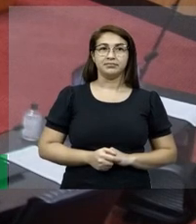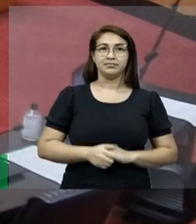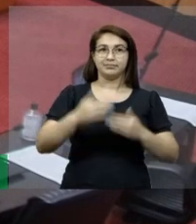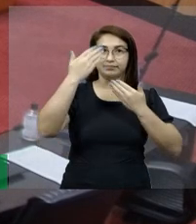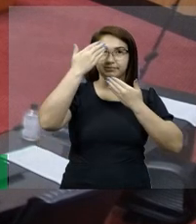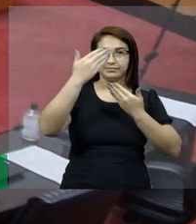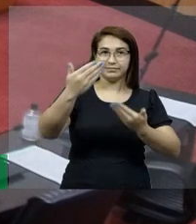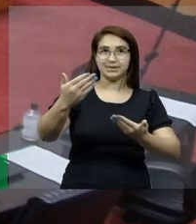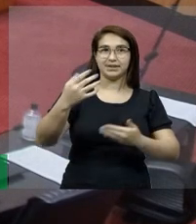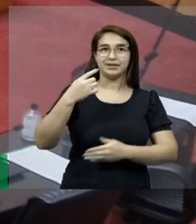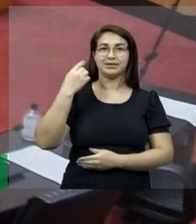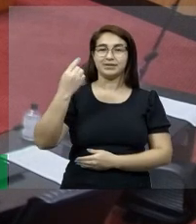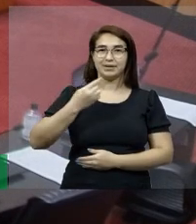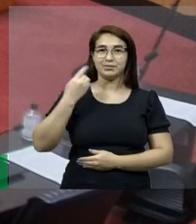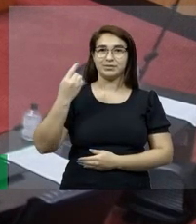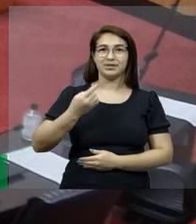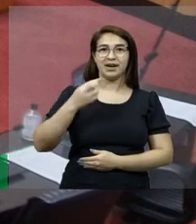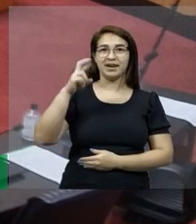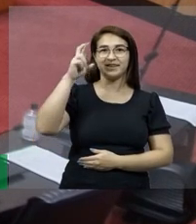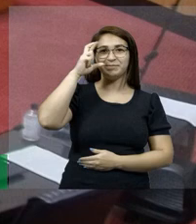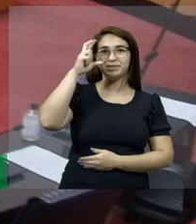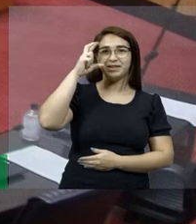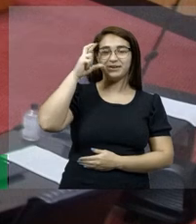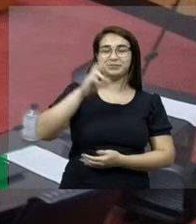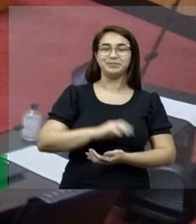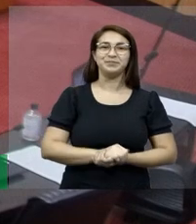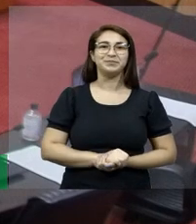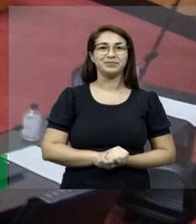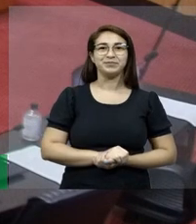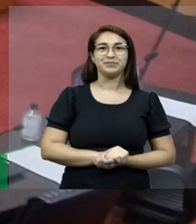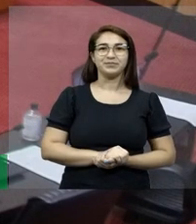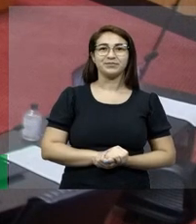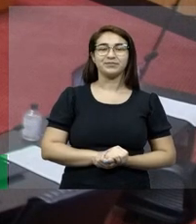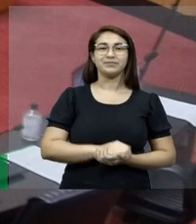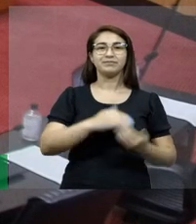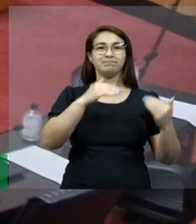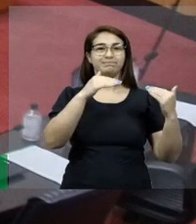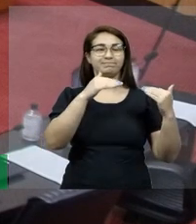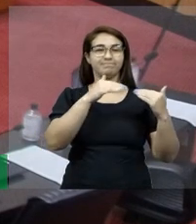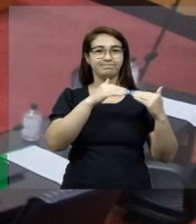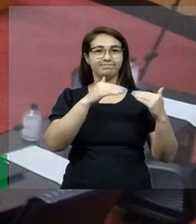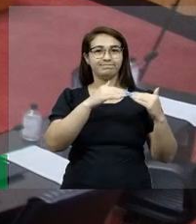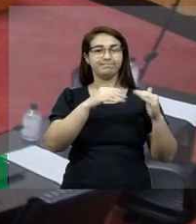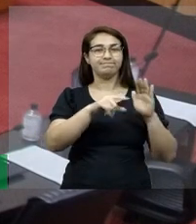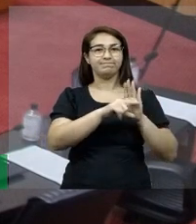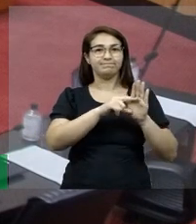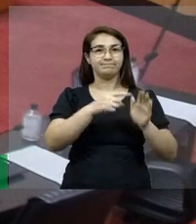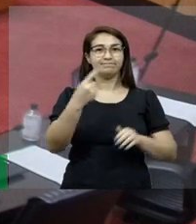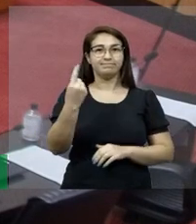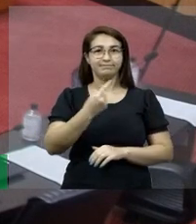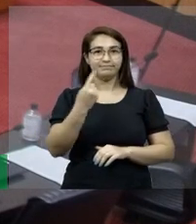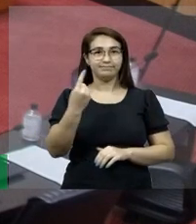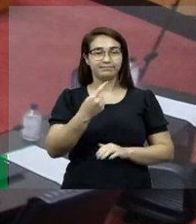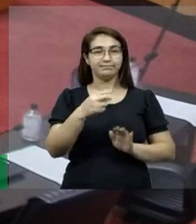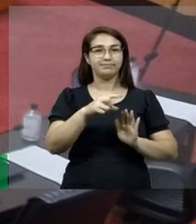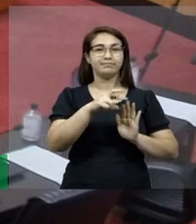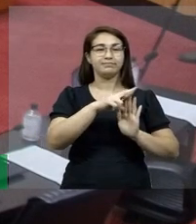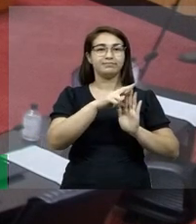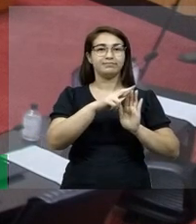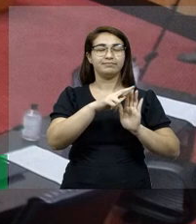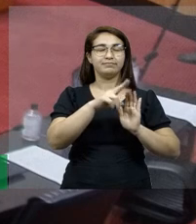Obrigado, deputado Ricardo Alba. Em consonância com o parágrafo 1º do artigo 106